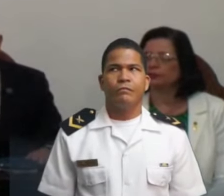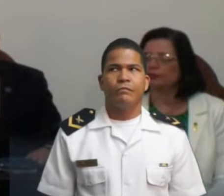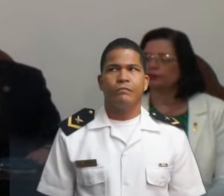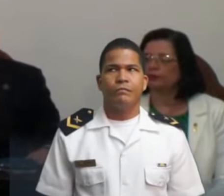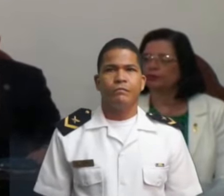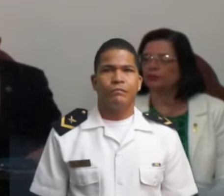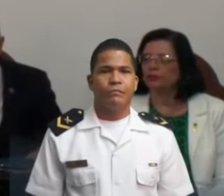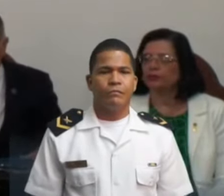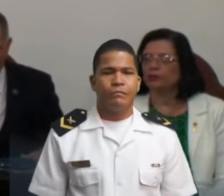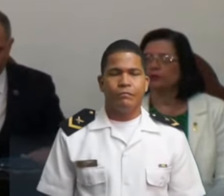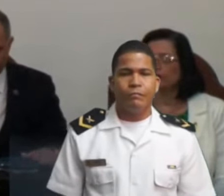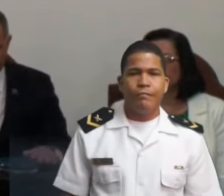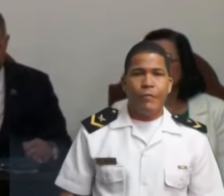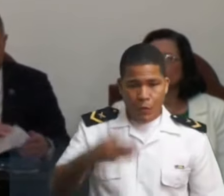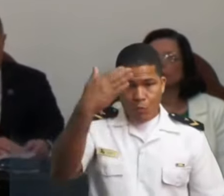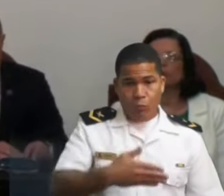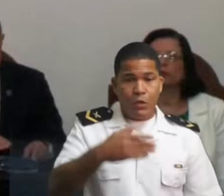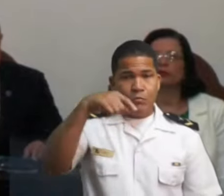presentes nesta sessão: